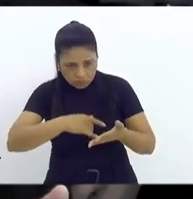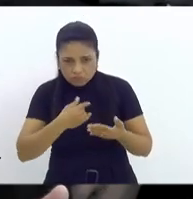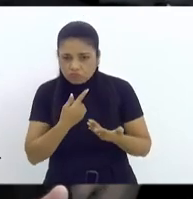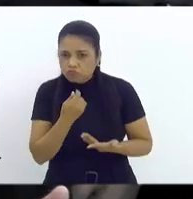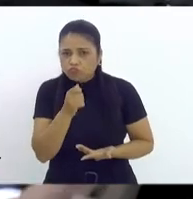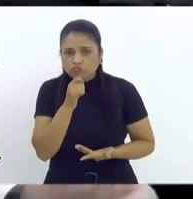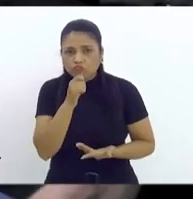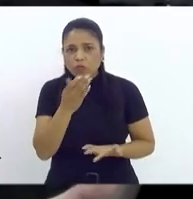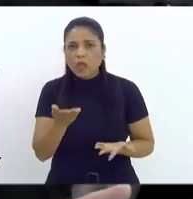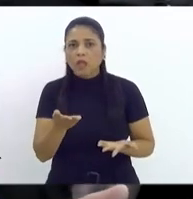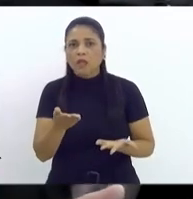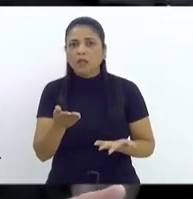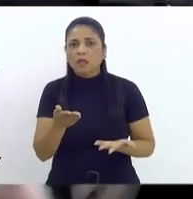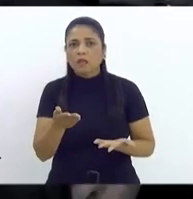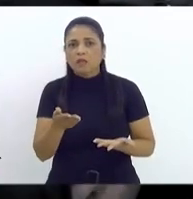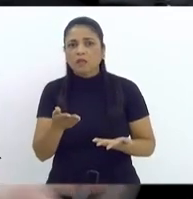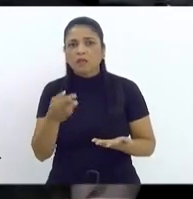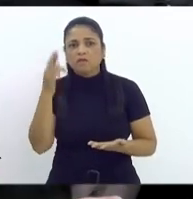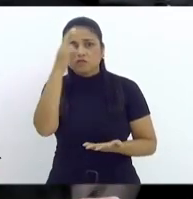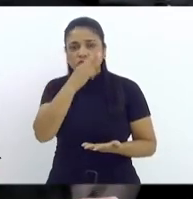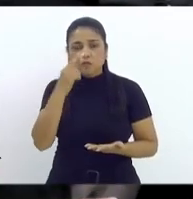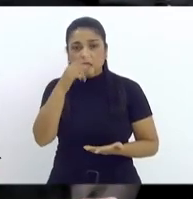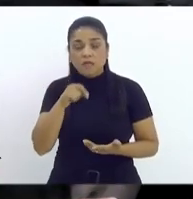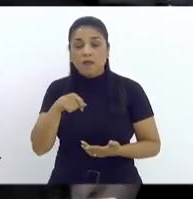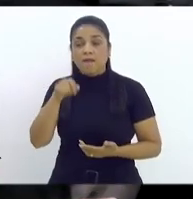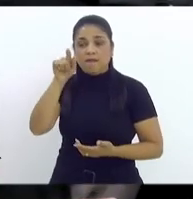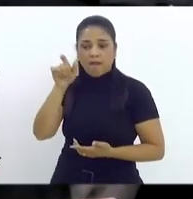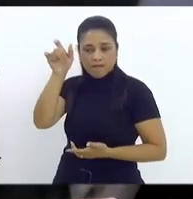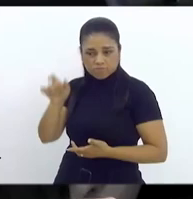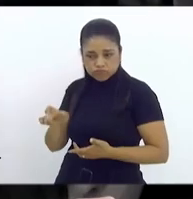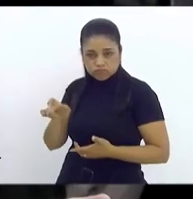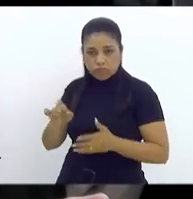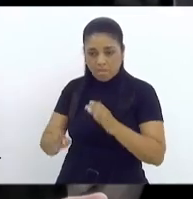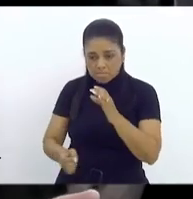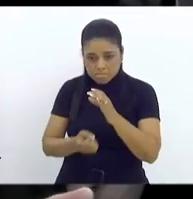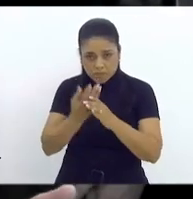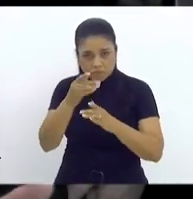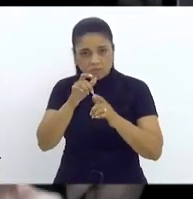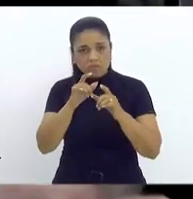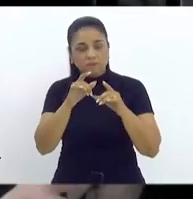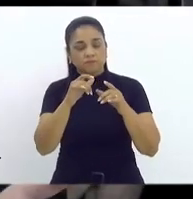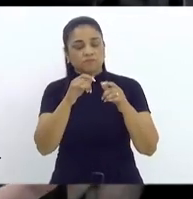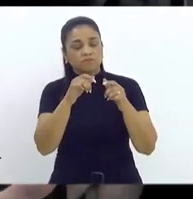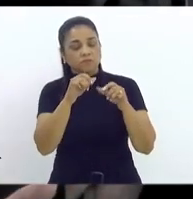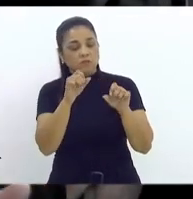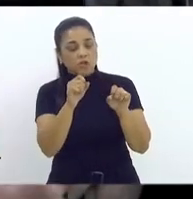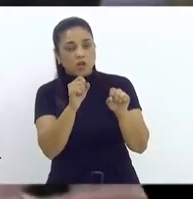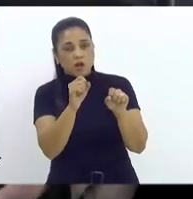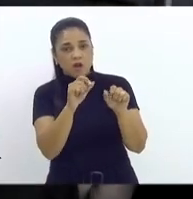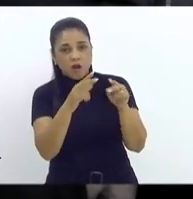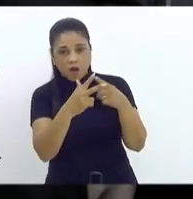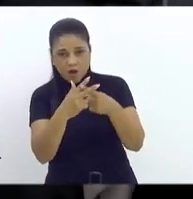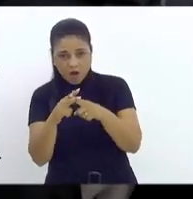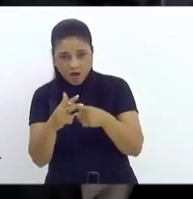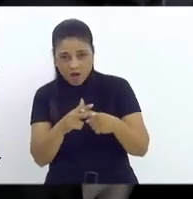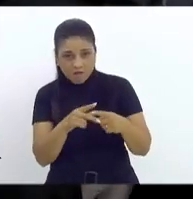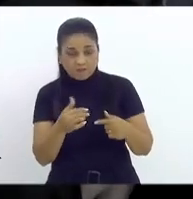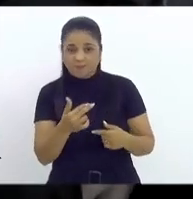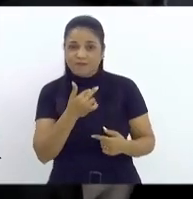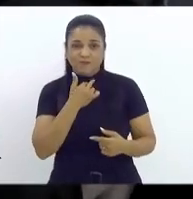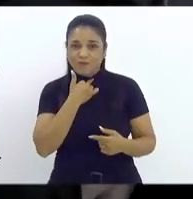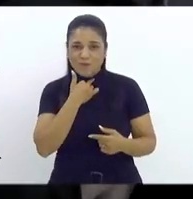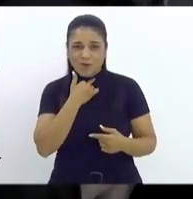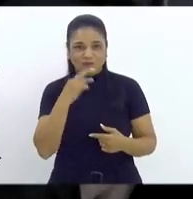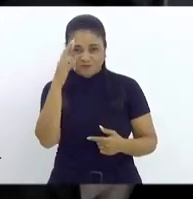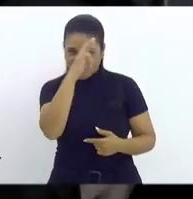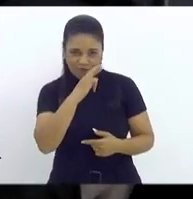gás. Primeiro porque não pode. Quem instala não pode vistoriar. Isso é um princípio, enfim, basilar,